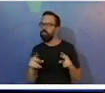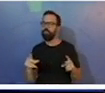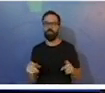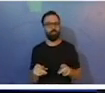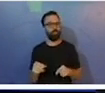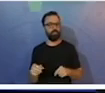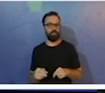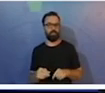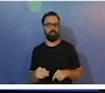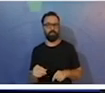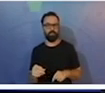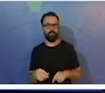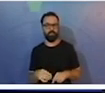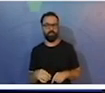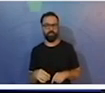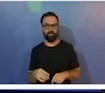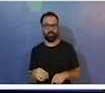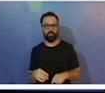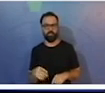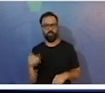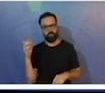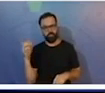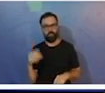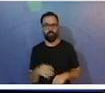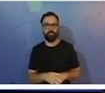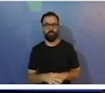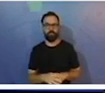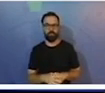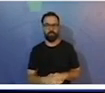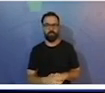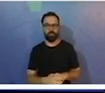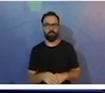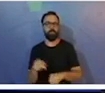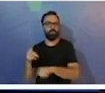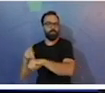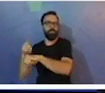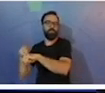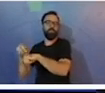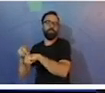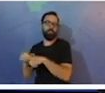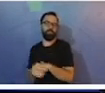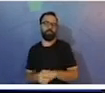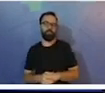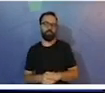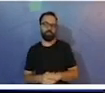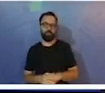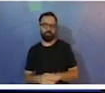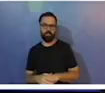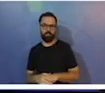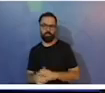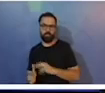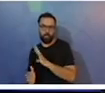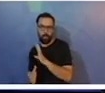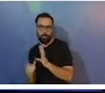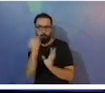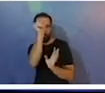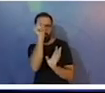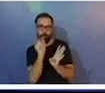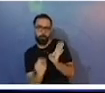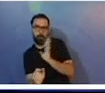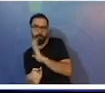a Itália está aqui, Ucrânia, são alguns países da Europa.